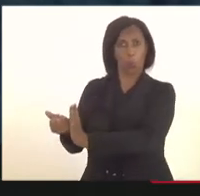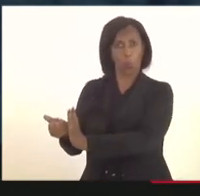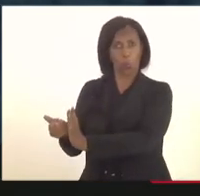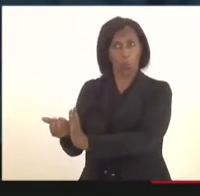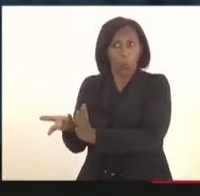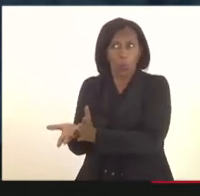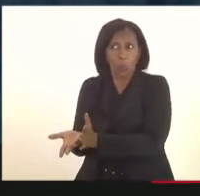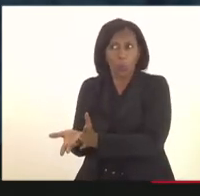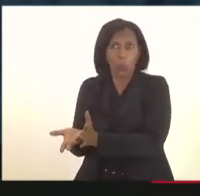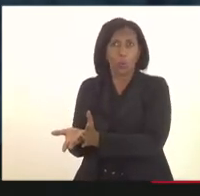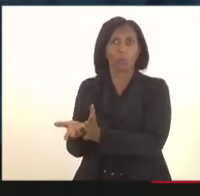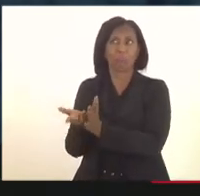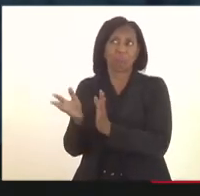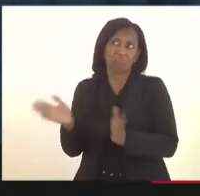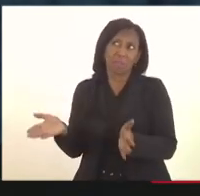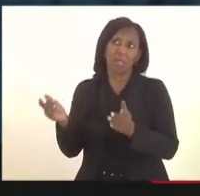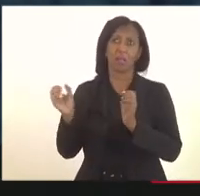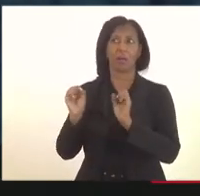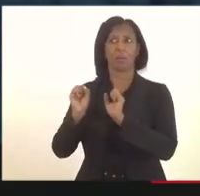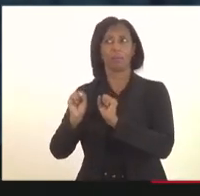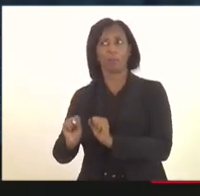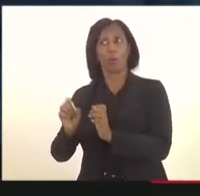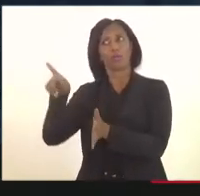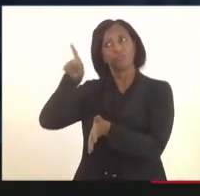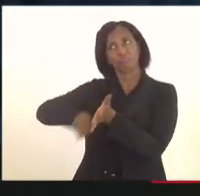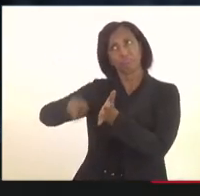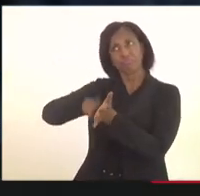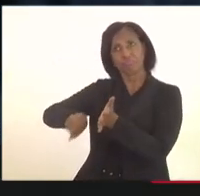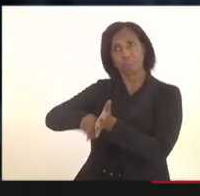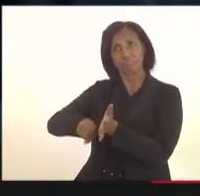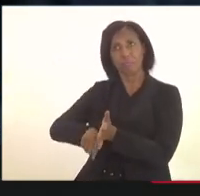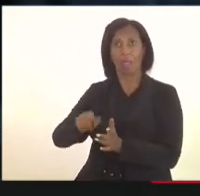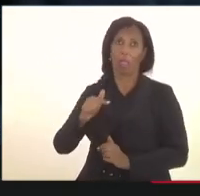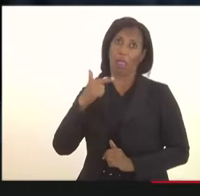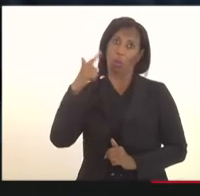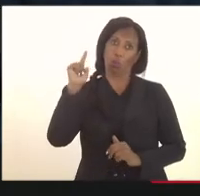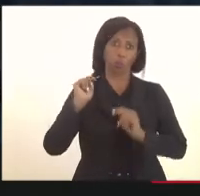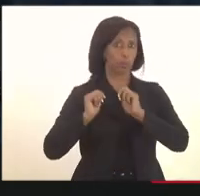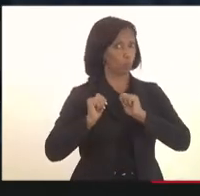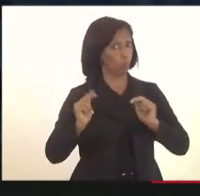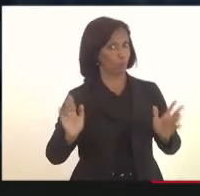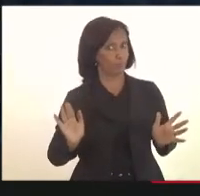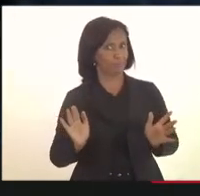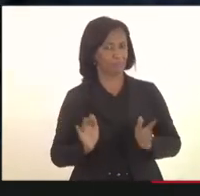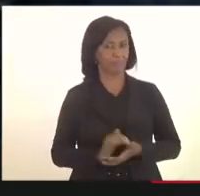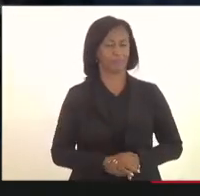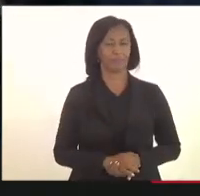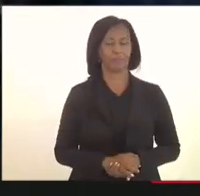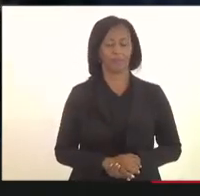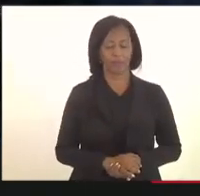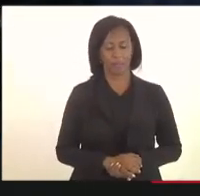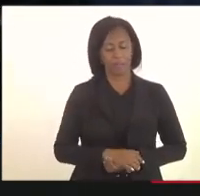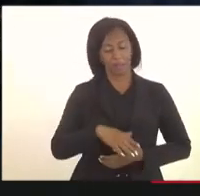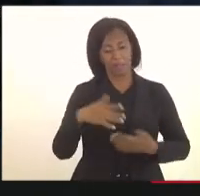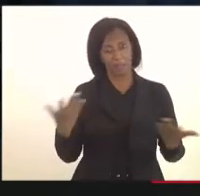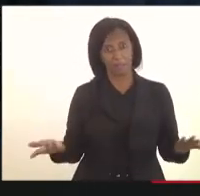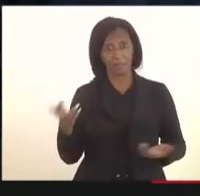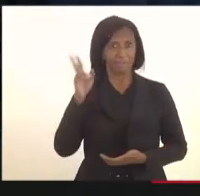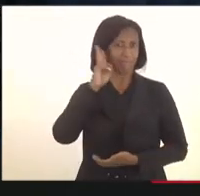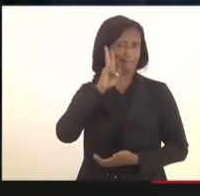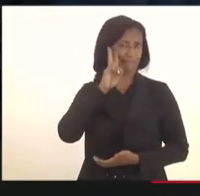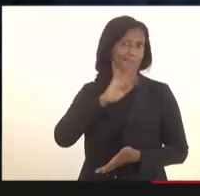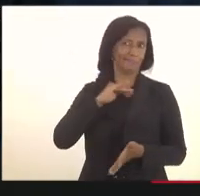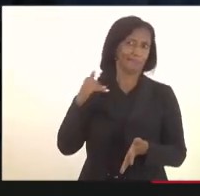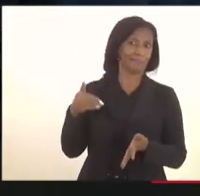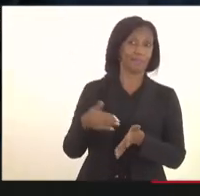faz usando o que é devido ao Estado e abatendo o que é devido, é outra coisa. E nessa história toda, eu